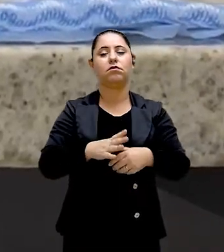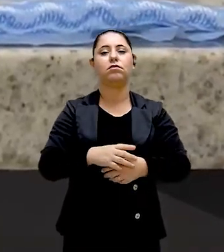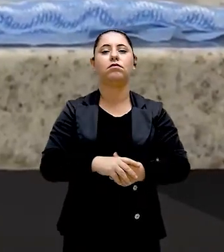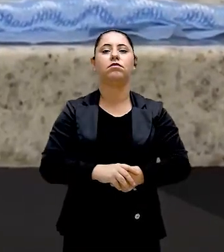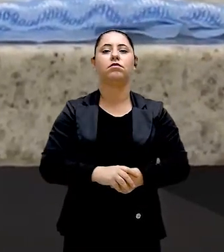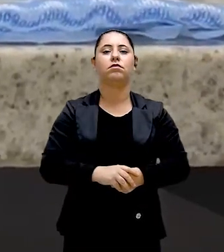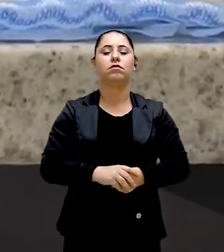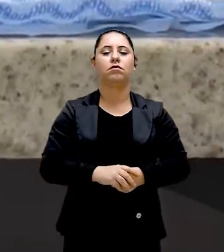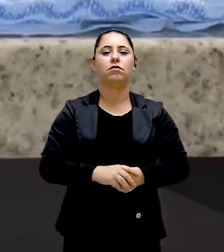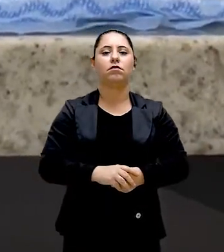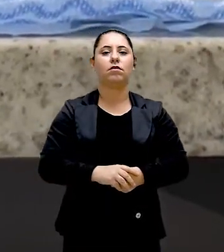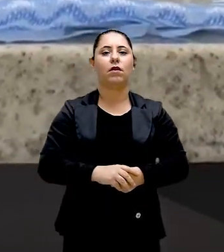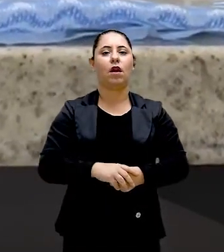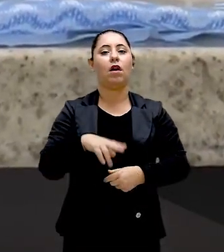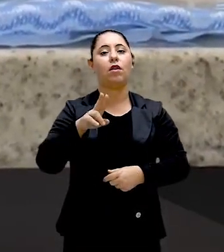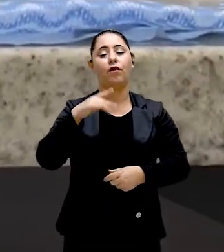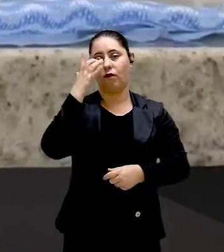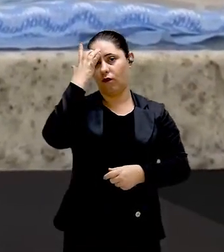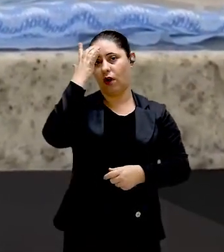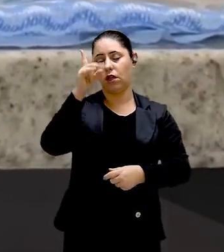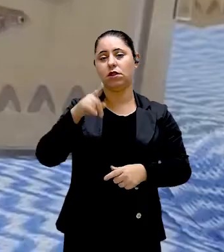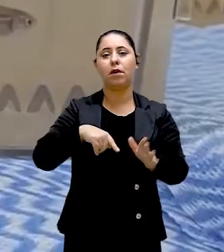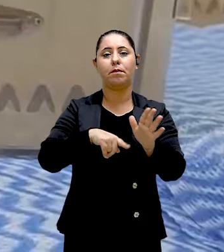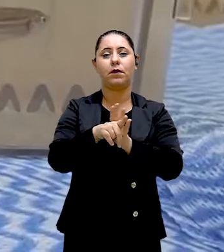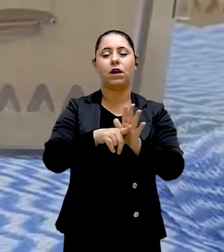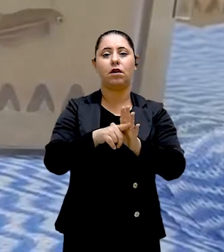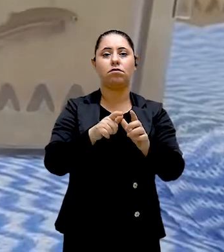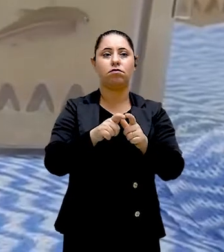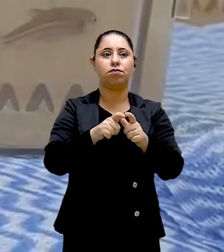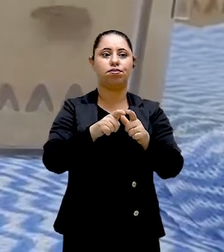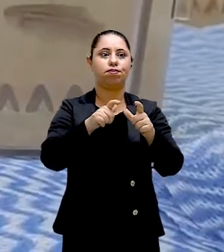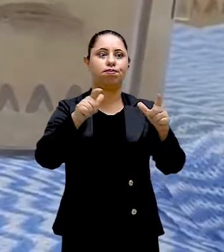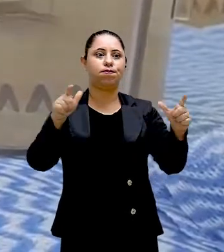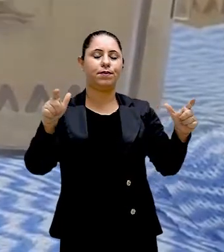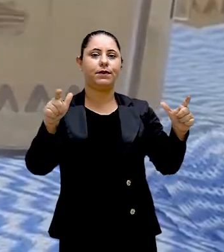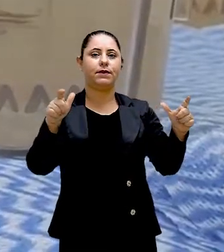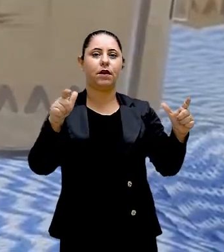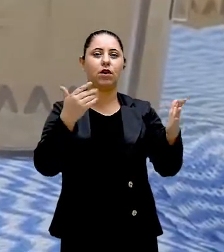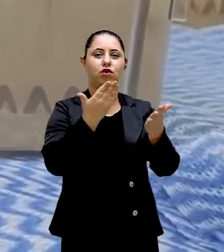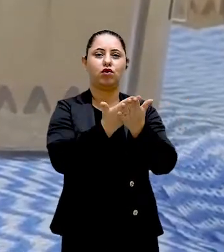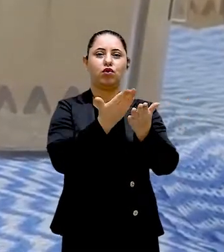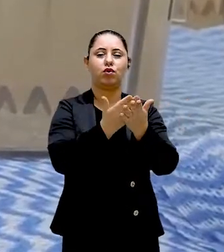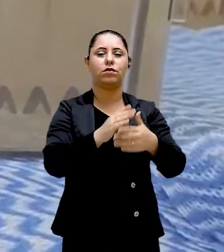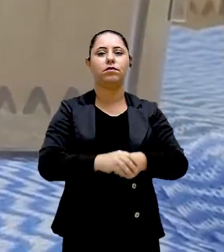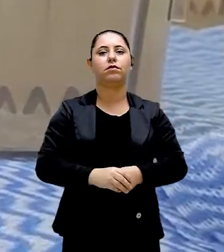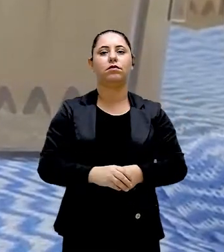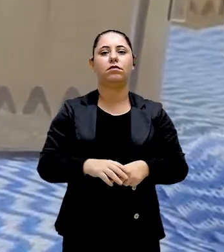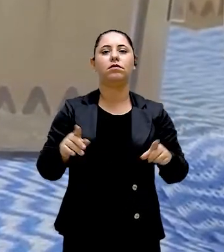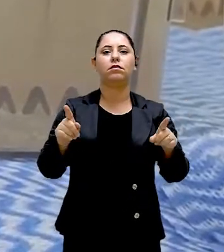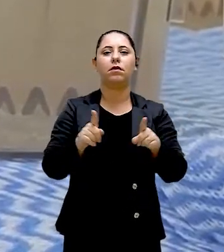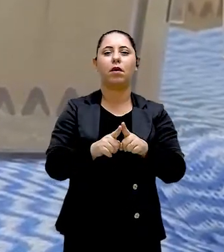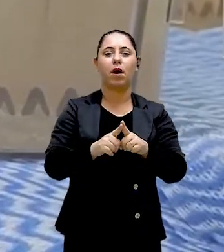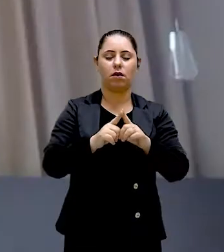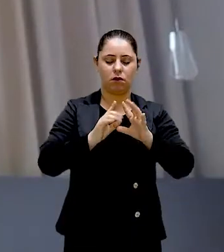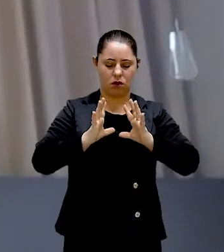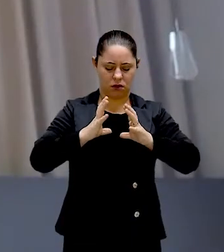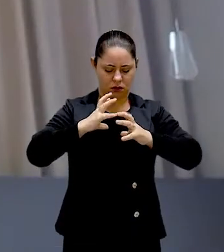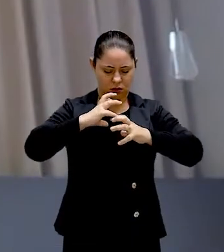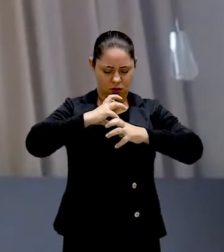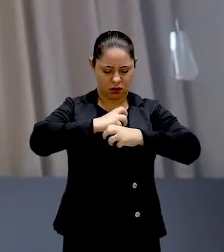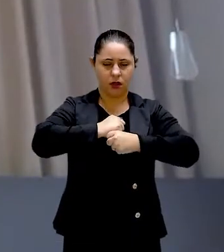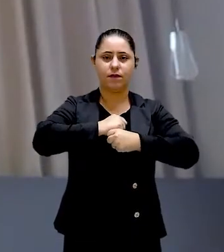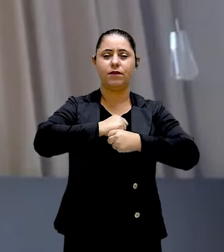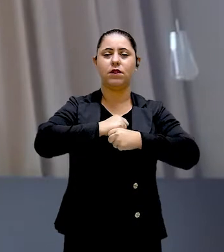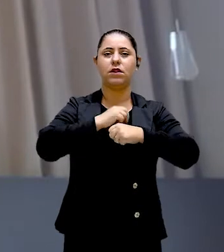método facilita a pesquisa e já foi ampliado para diversos estudos, inclusive para depressão e zika vírus. E